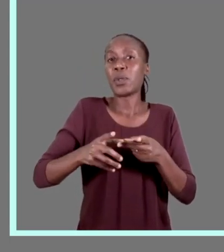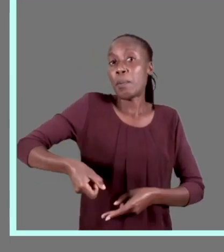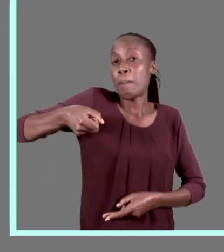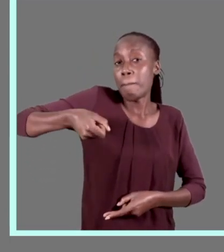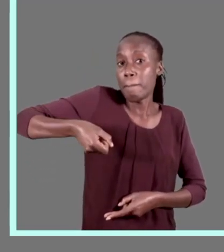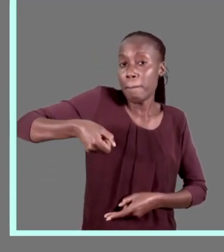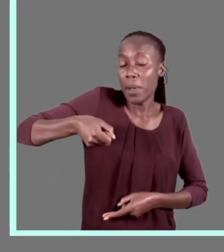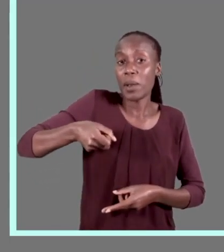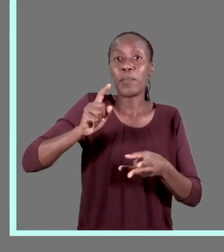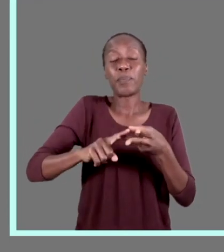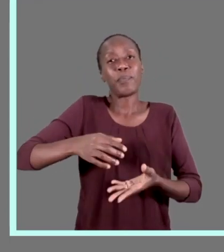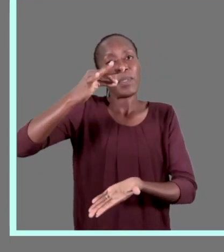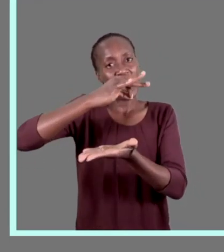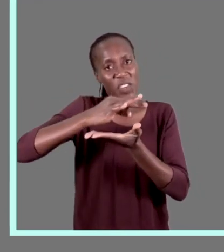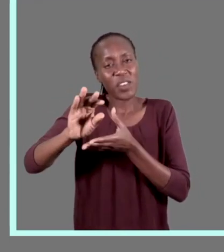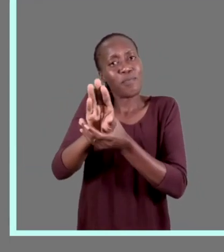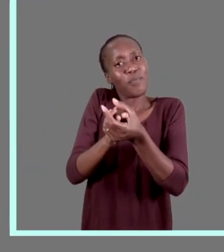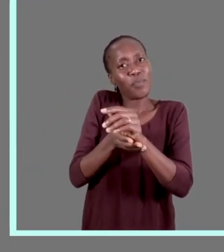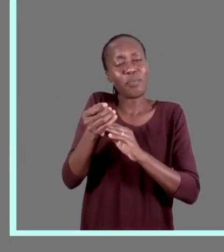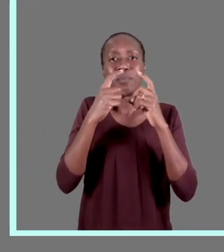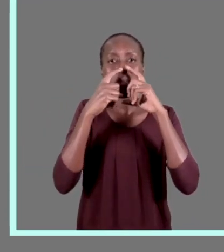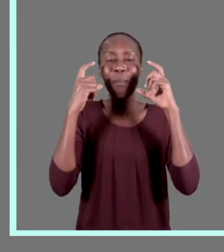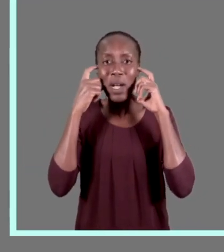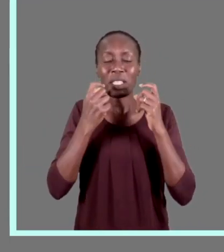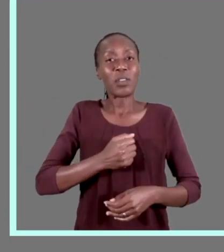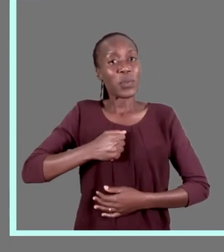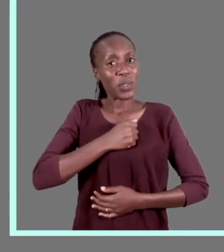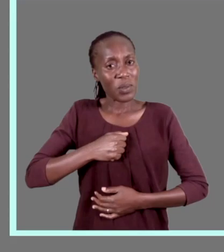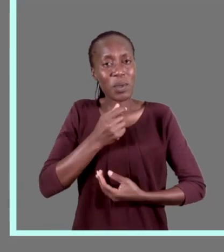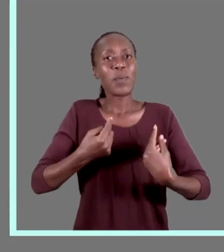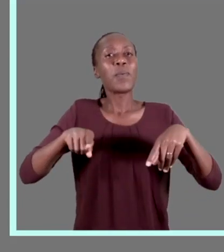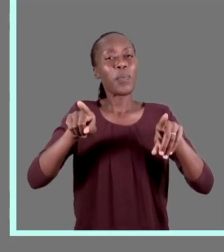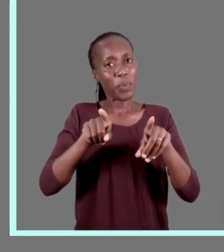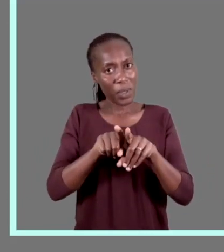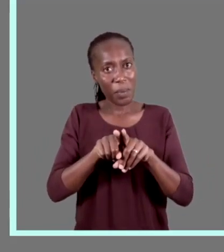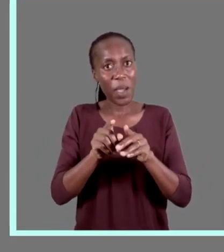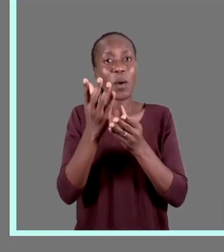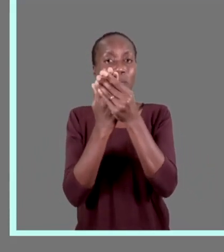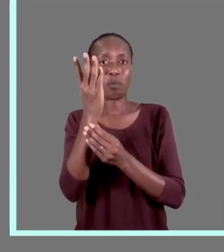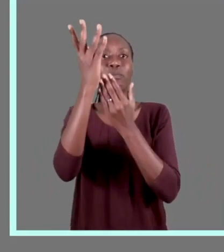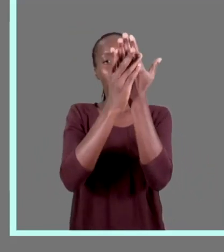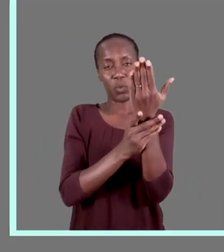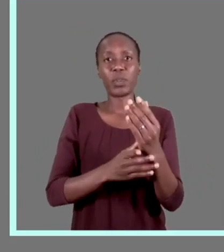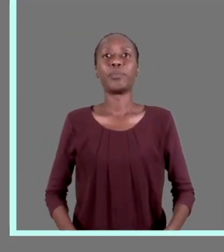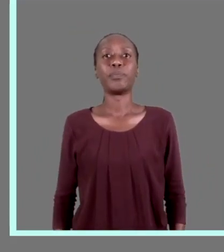fizemos também a entrega dos baldes para a higienização das mãos, máscaras, sabão e também luvas.